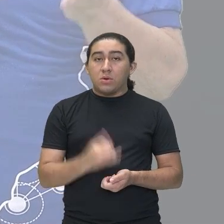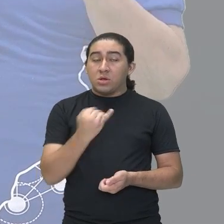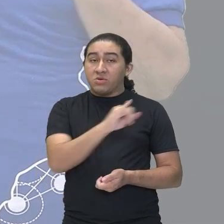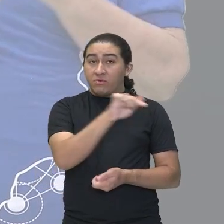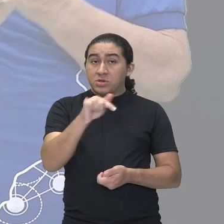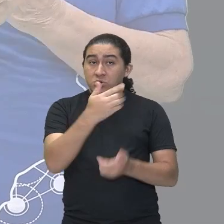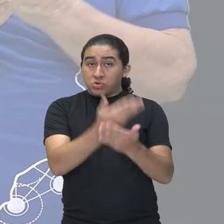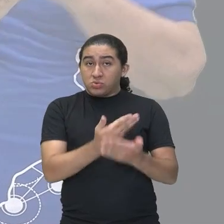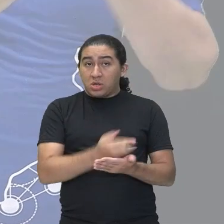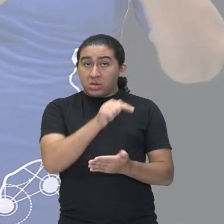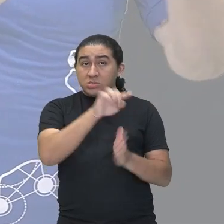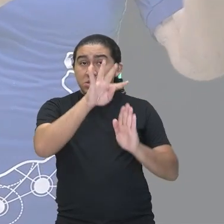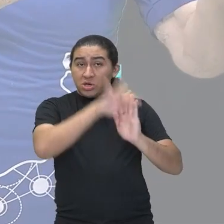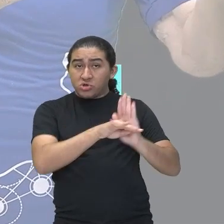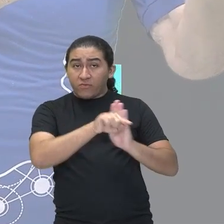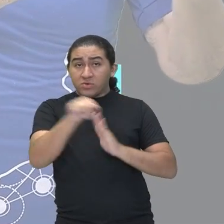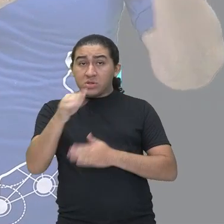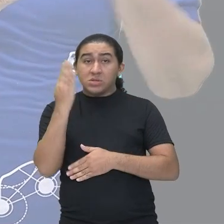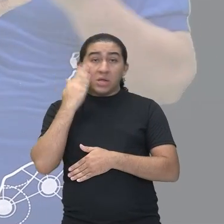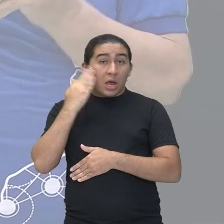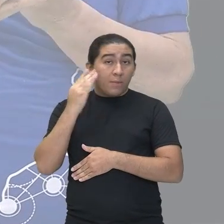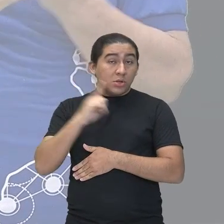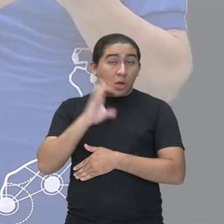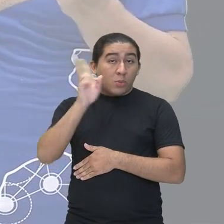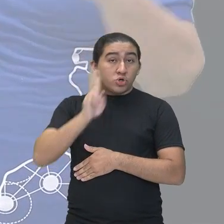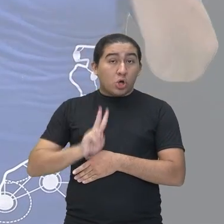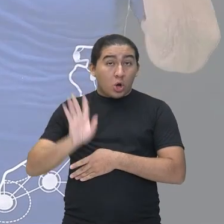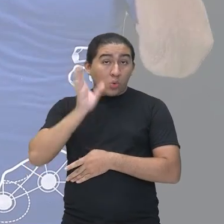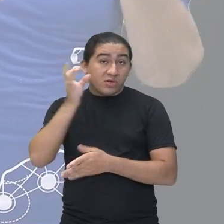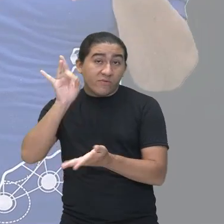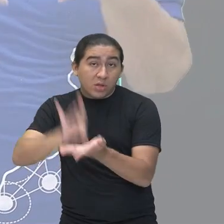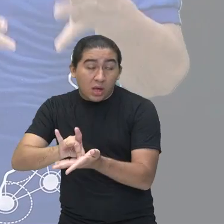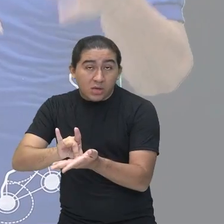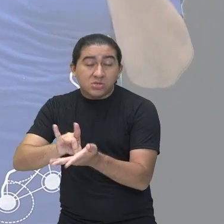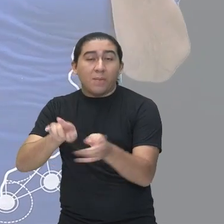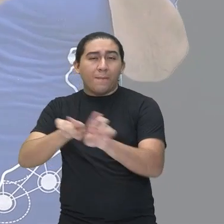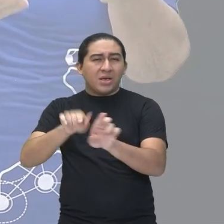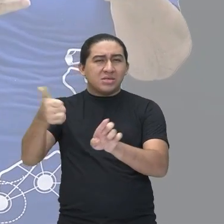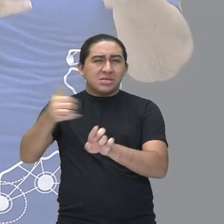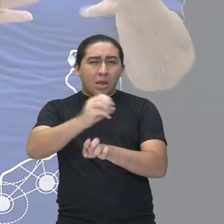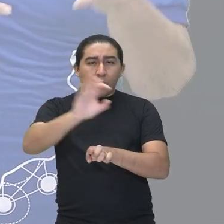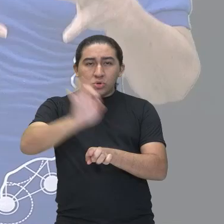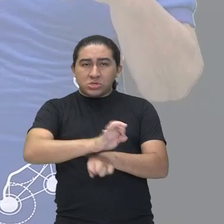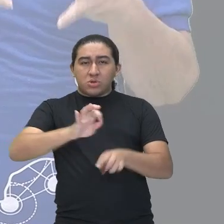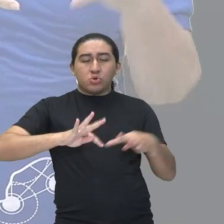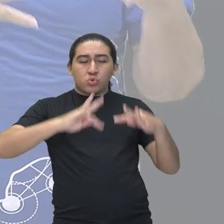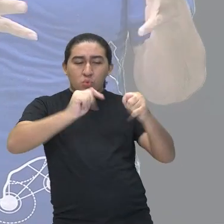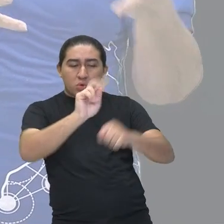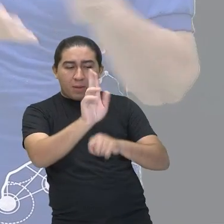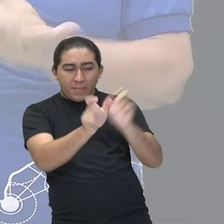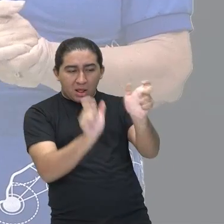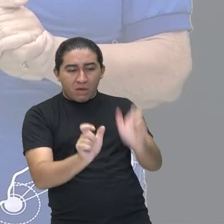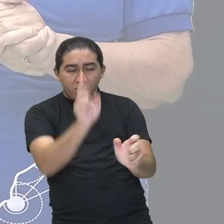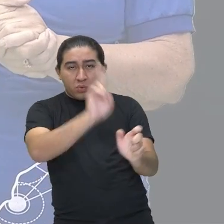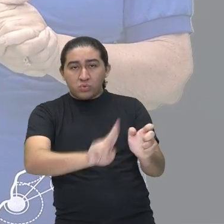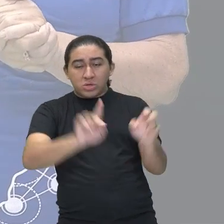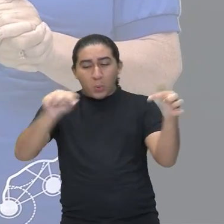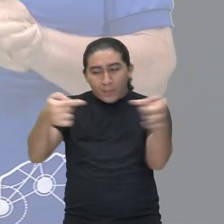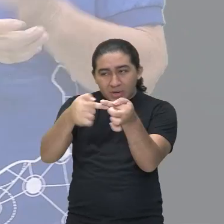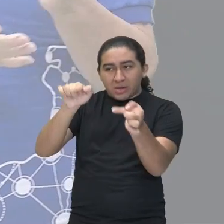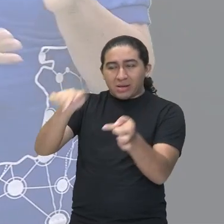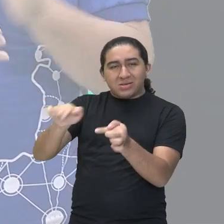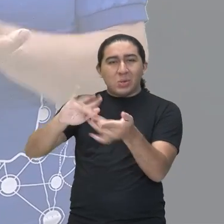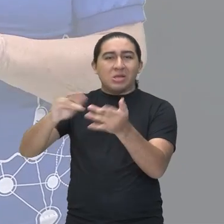vai saber que ela partiu de algo que é verdadeiro. Não quer dizer que 100% do que está escrito ali é verdadeiro,